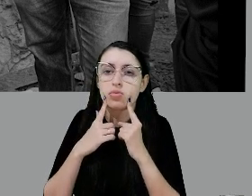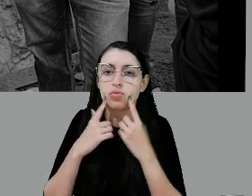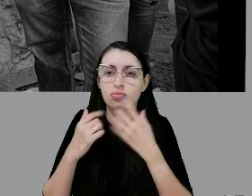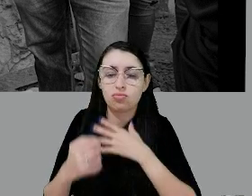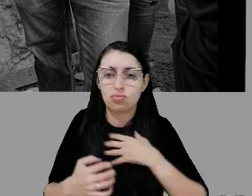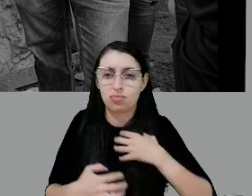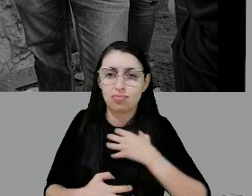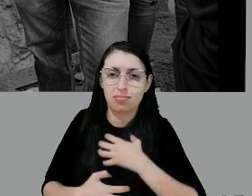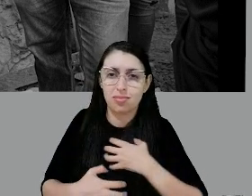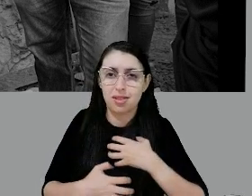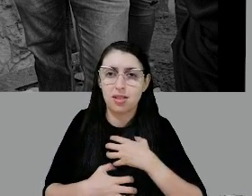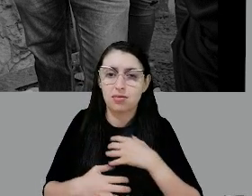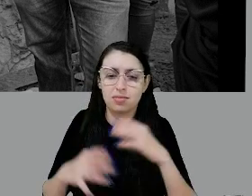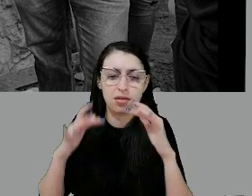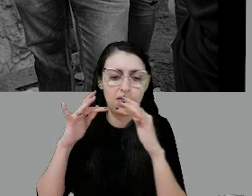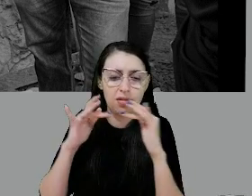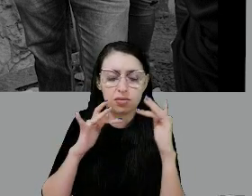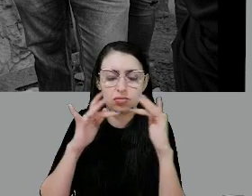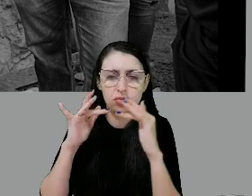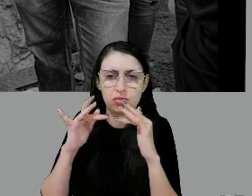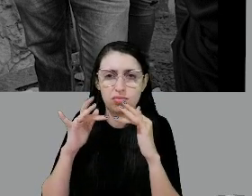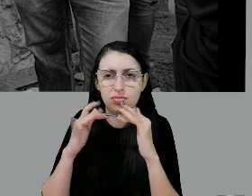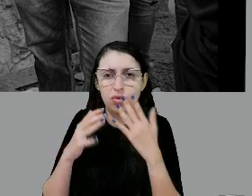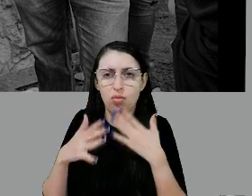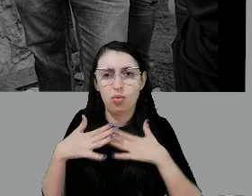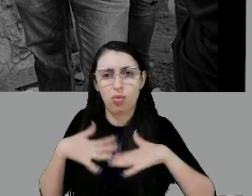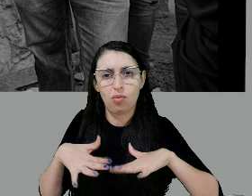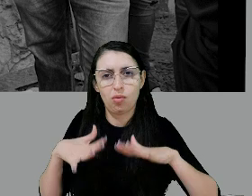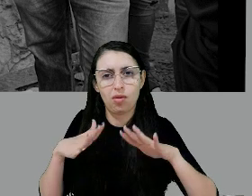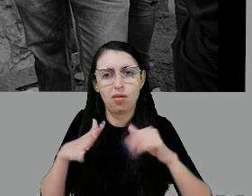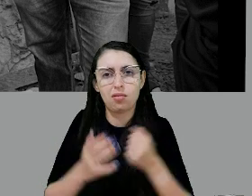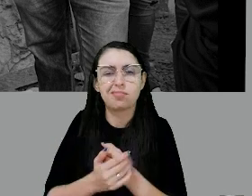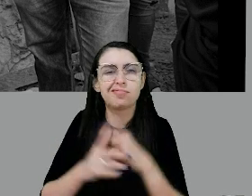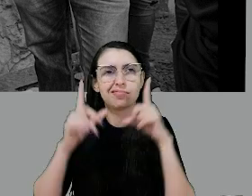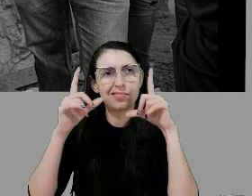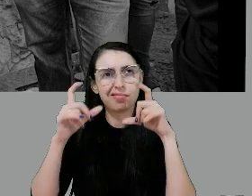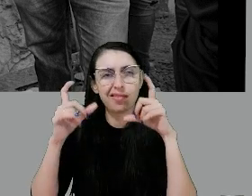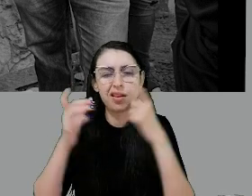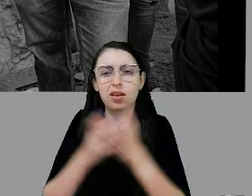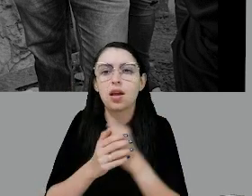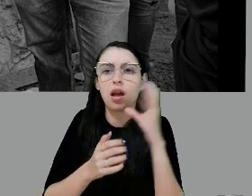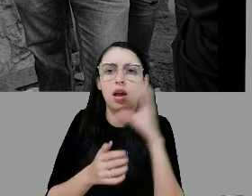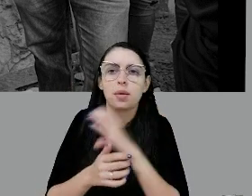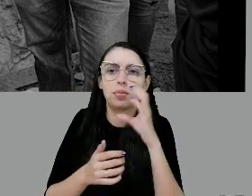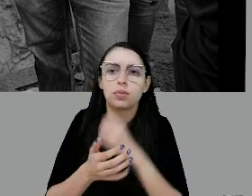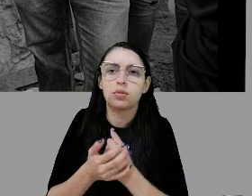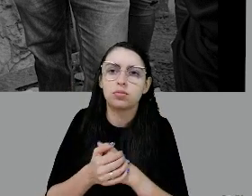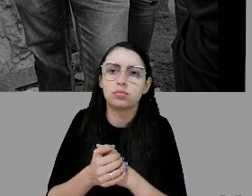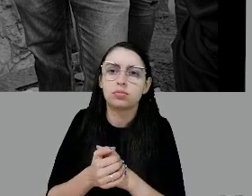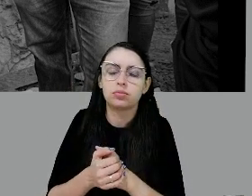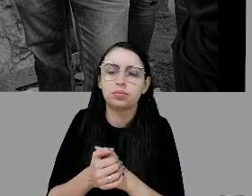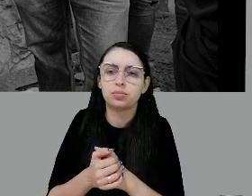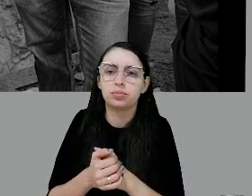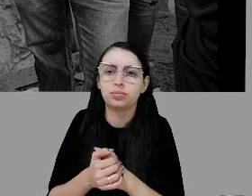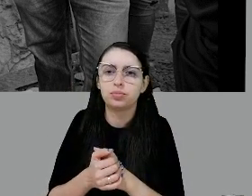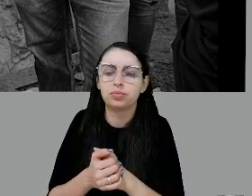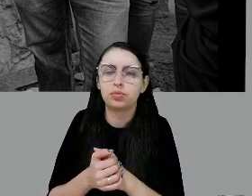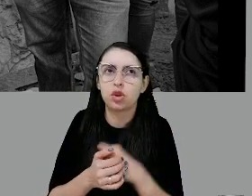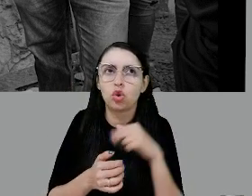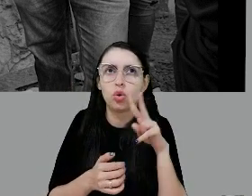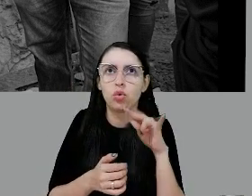une é o sentimento. E essa sensibilidade que o José Augusto pegou. Um momento, isso é muito rápido e muito